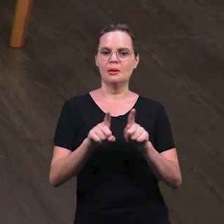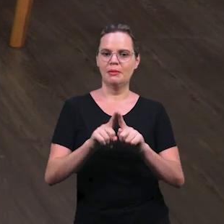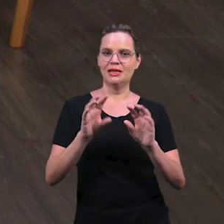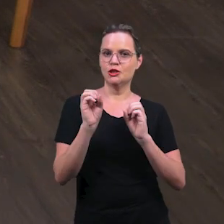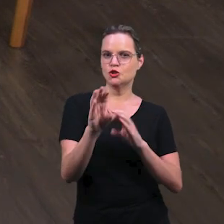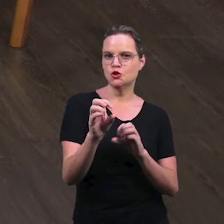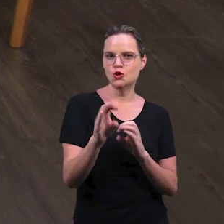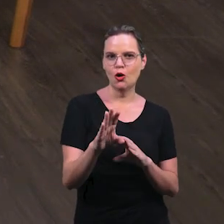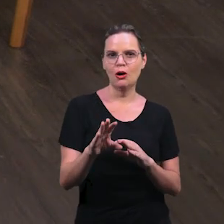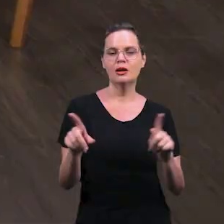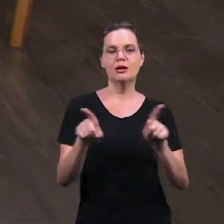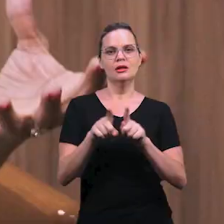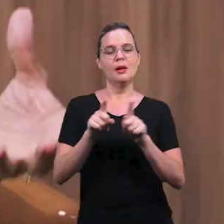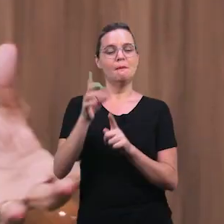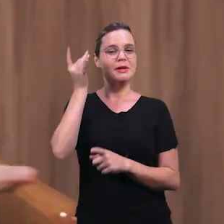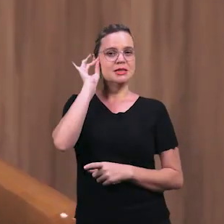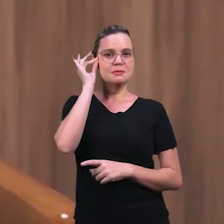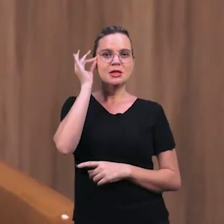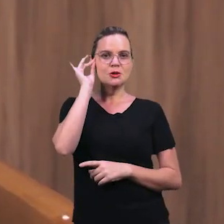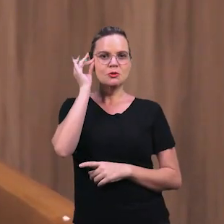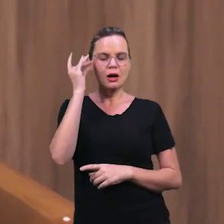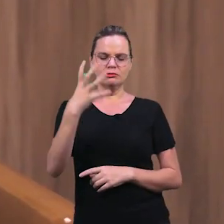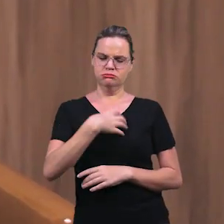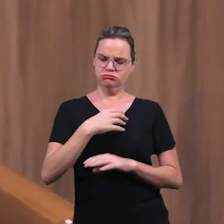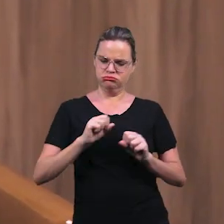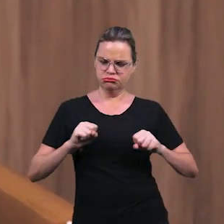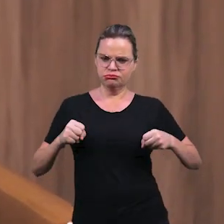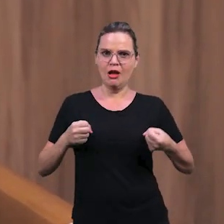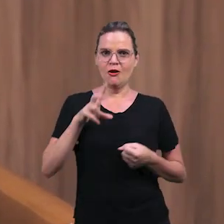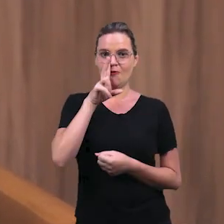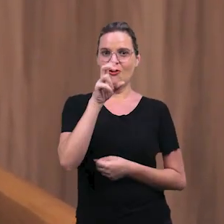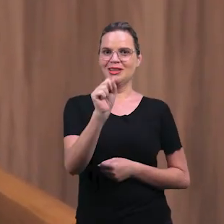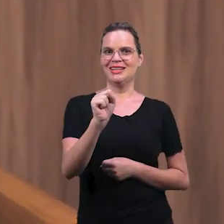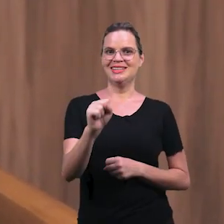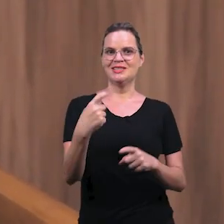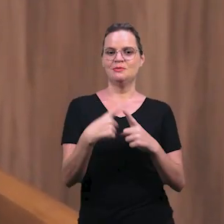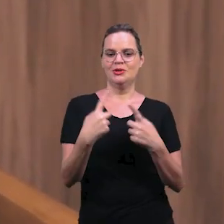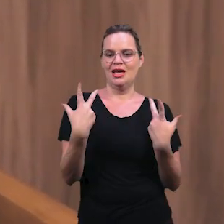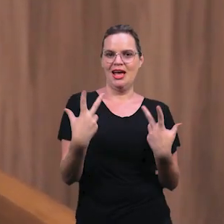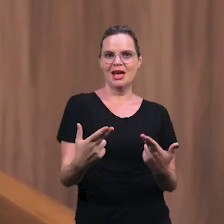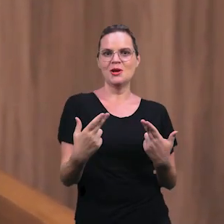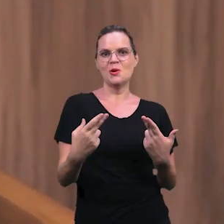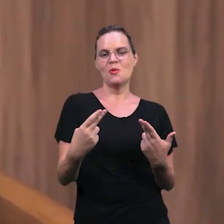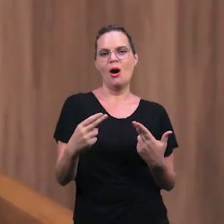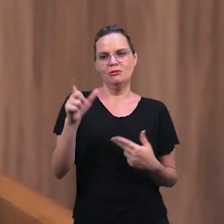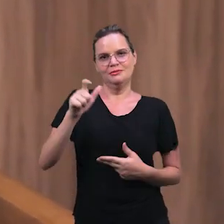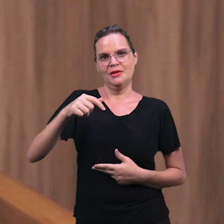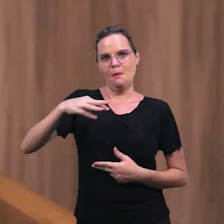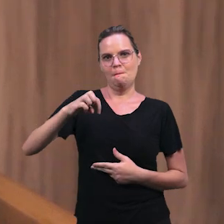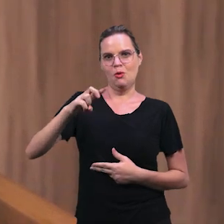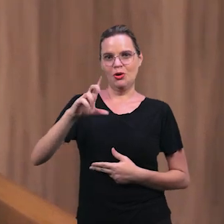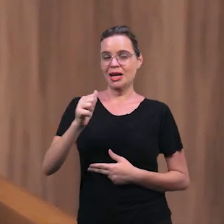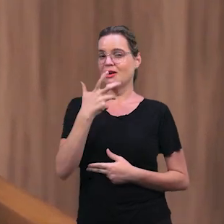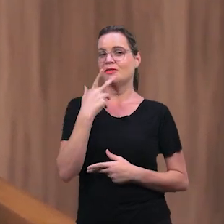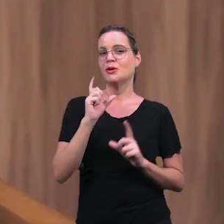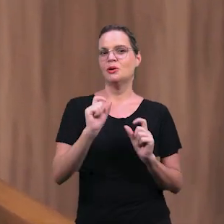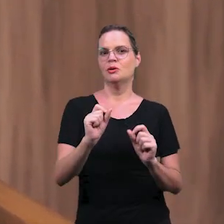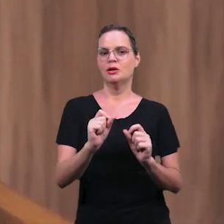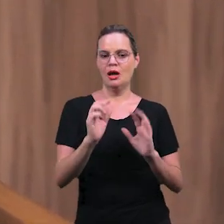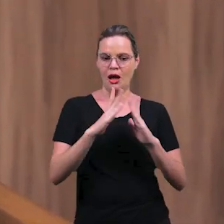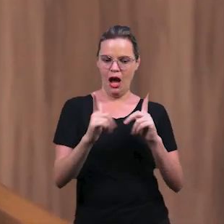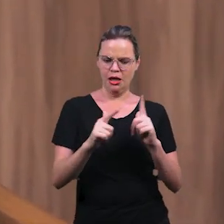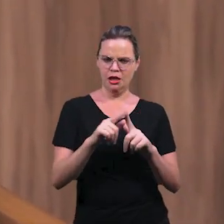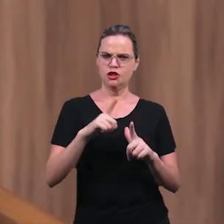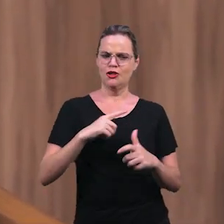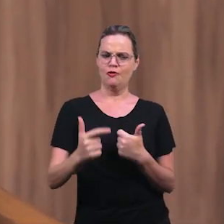escolar, o ensino espiritual que nós temos fortalecido. Eu acho que a igreja, como Mônica falou, tem cumprido um papel